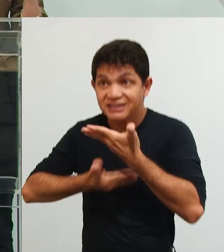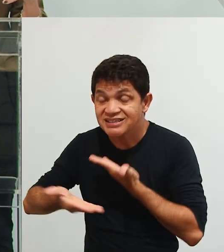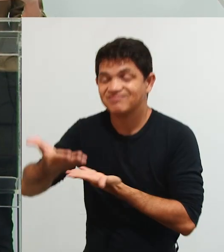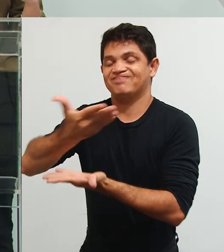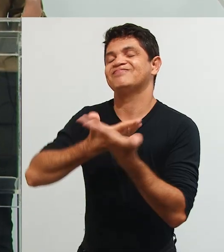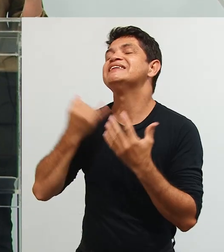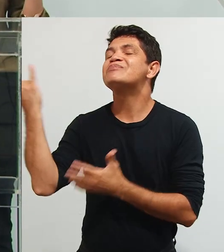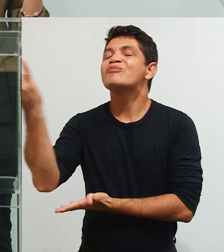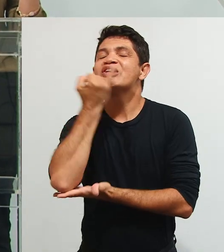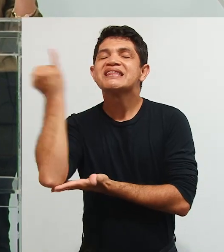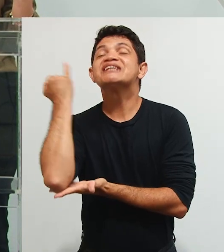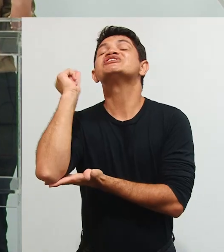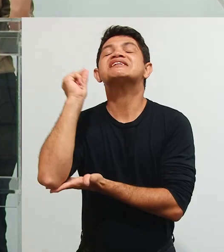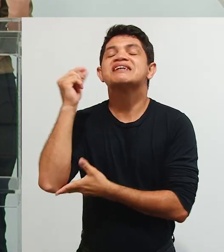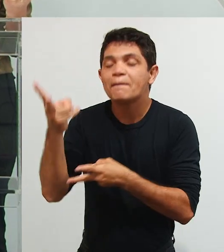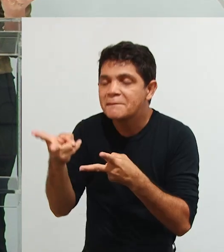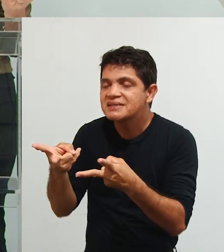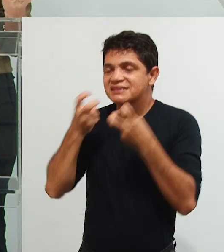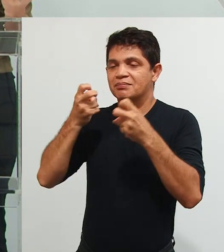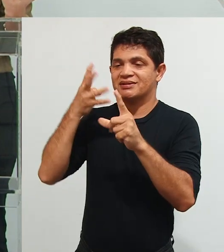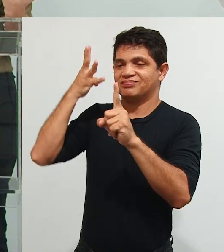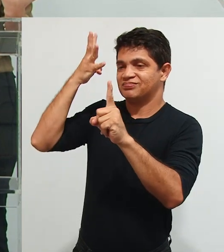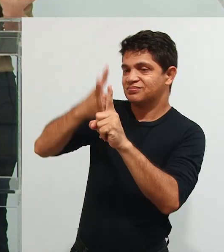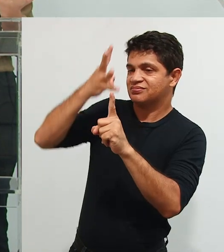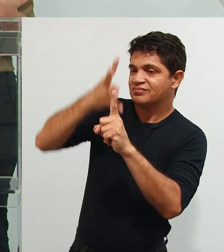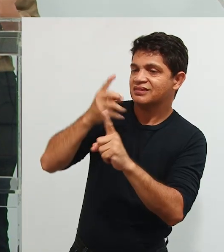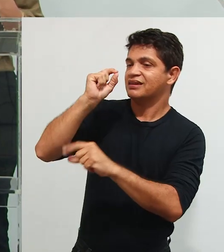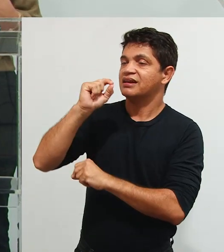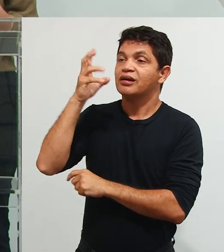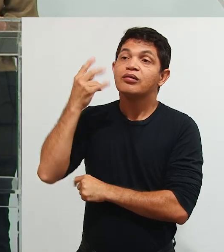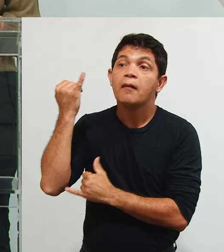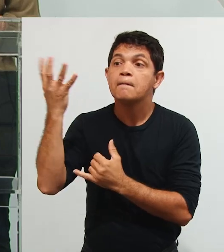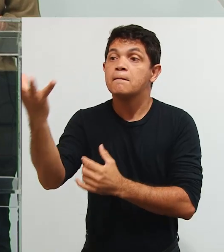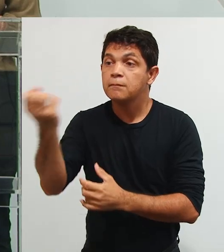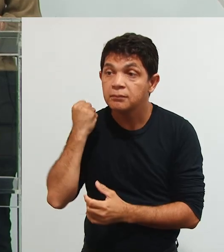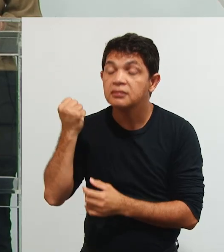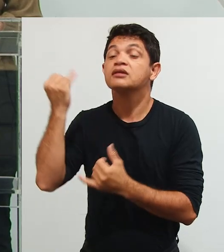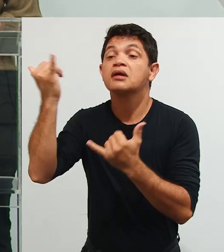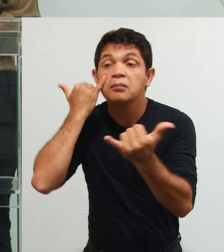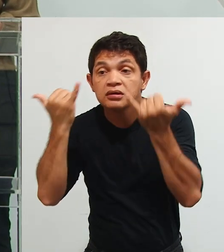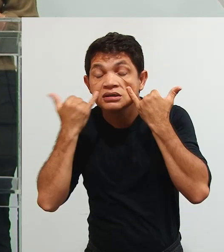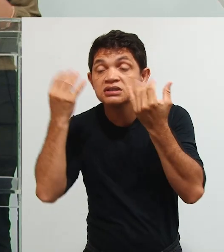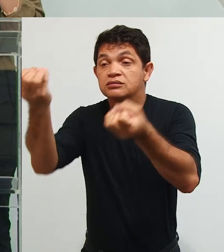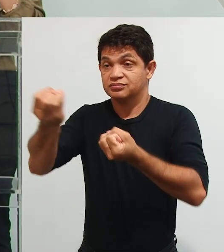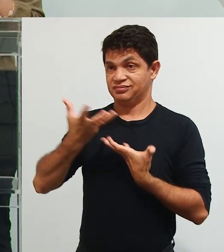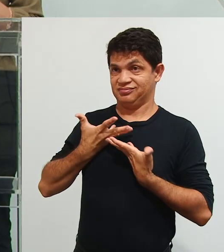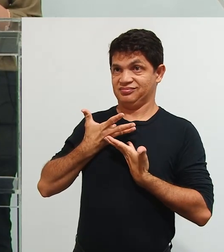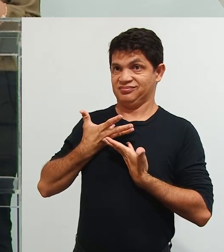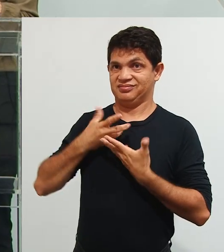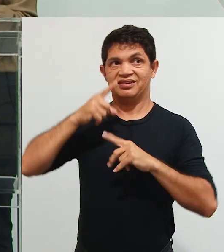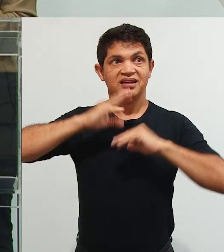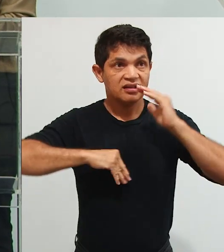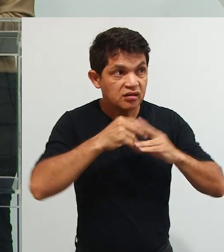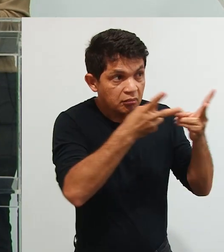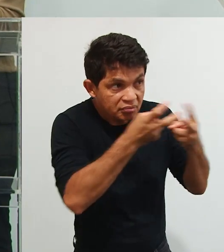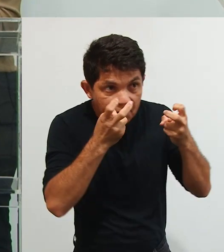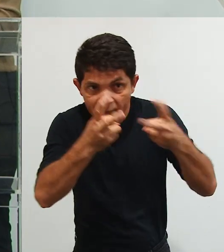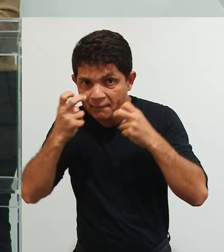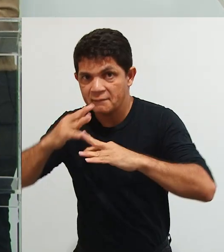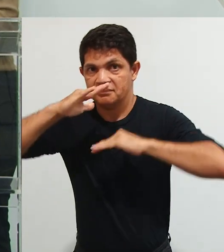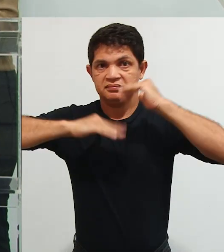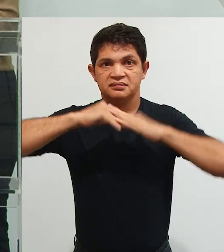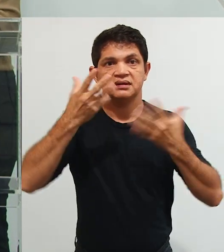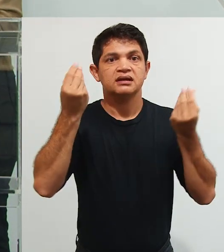é importante que a gente vá trazendo essa busca por autorreflexão para caminharmos para